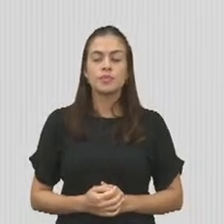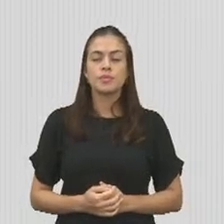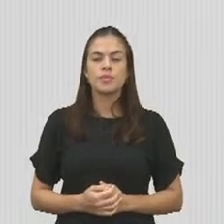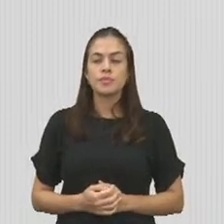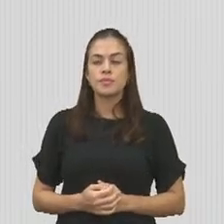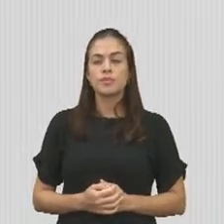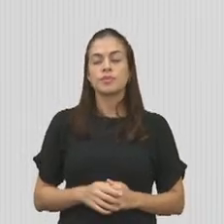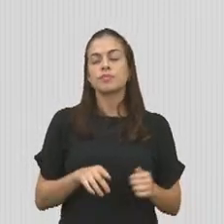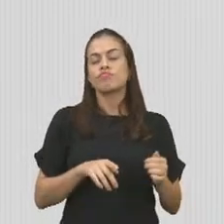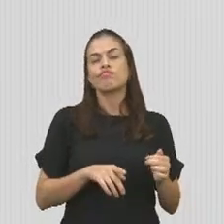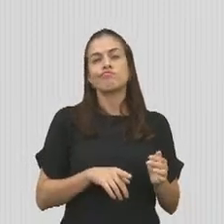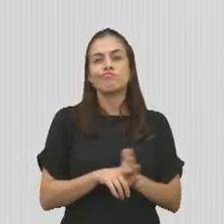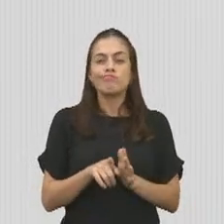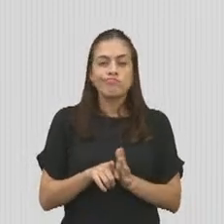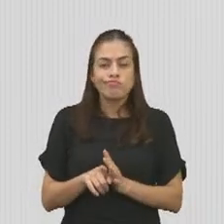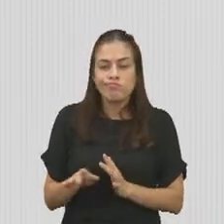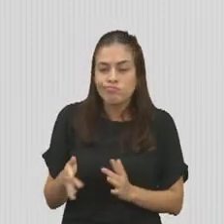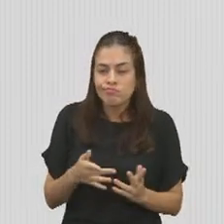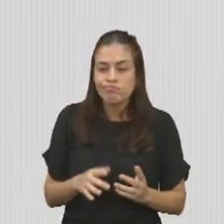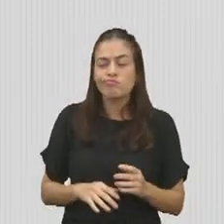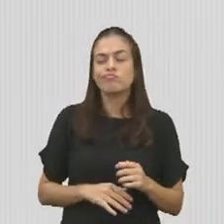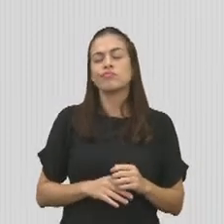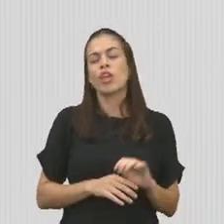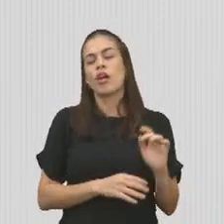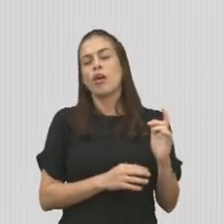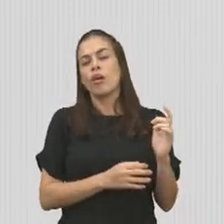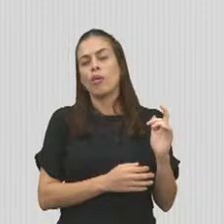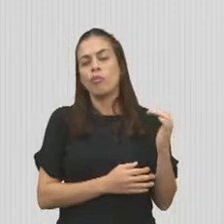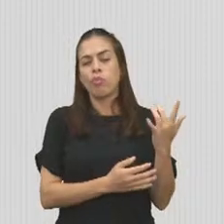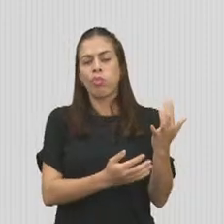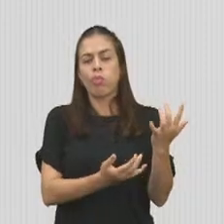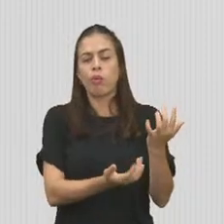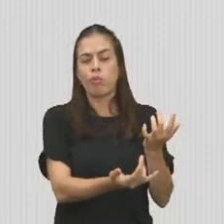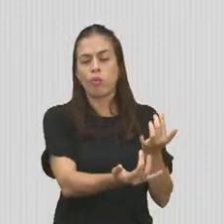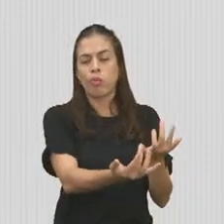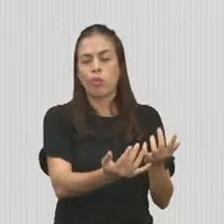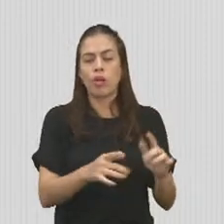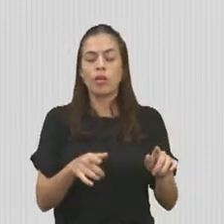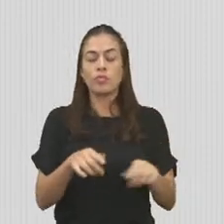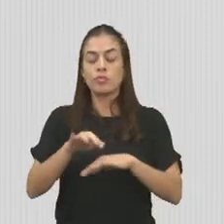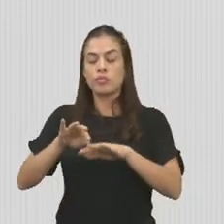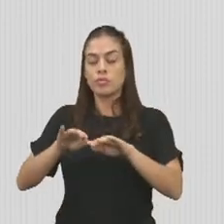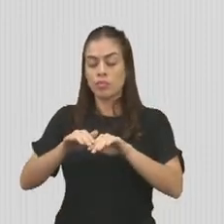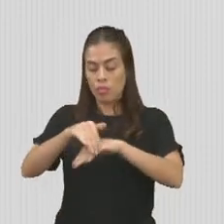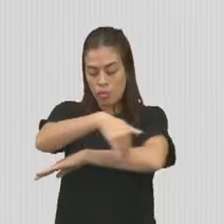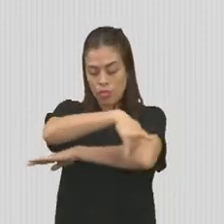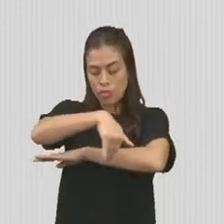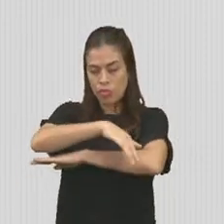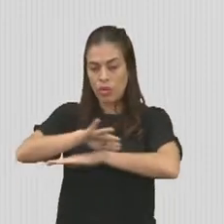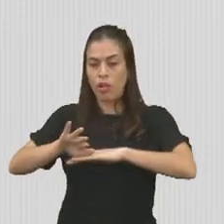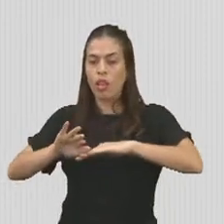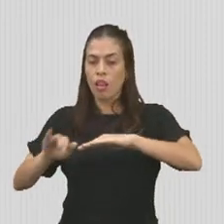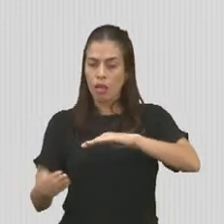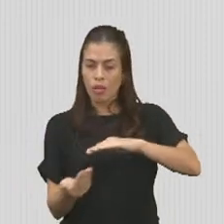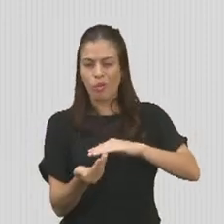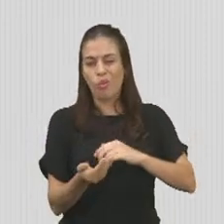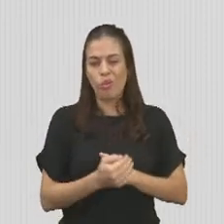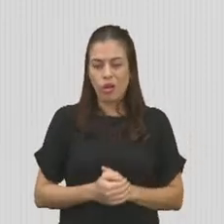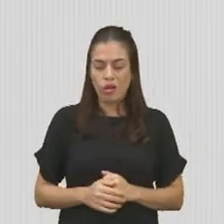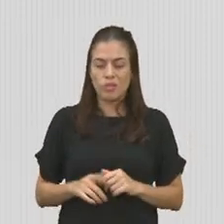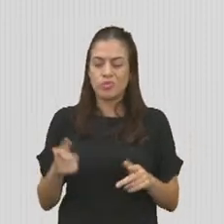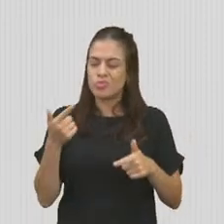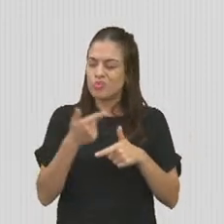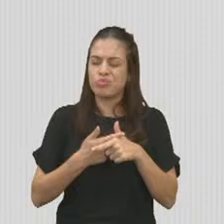recorrentes continuam sendo, evidentemente, mato alto e buraco nas ruas, que, infelizmente, são um grande problema em Jacareí. Jacareí é